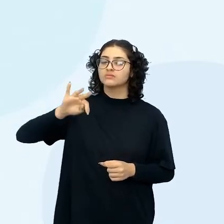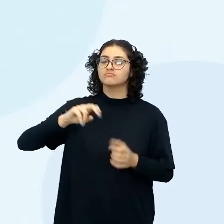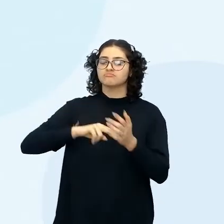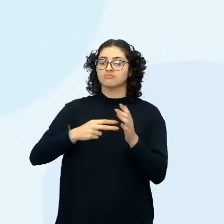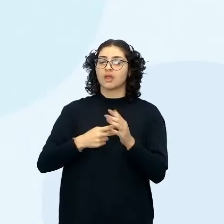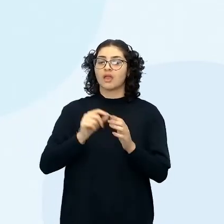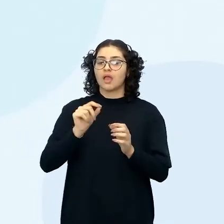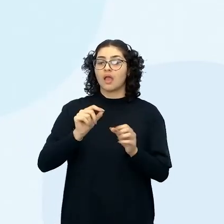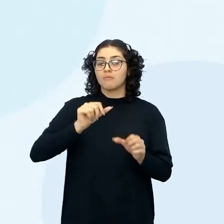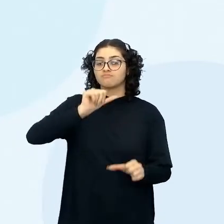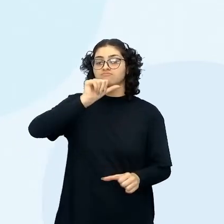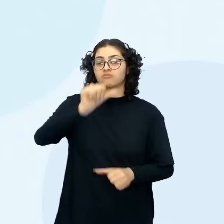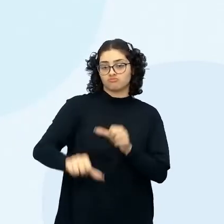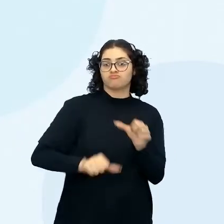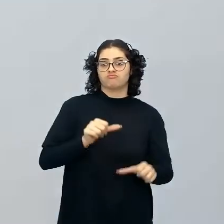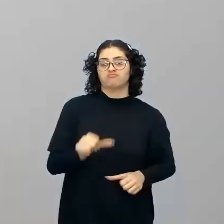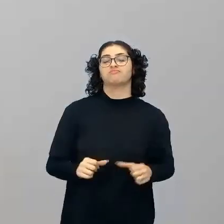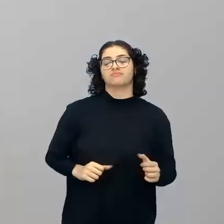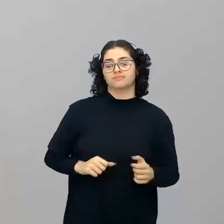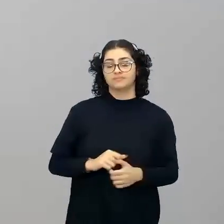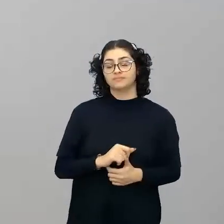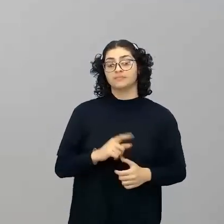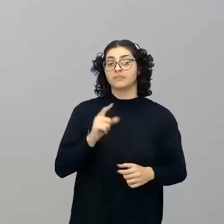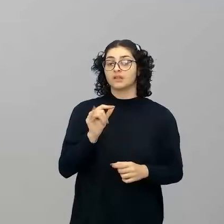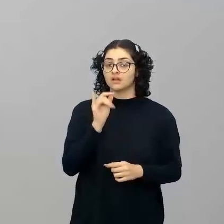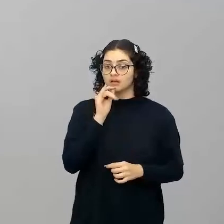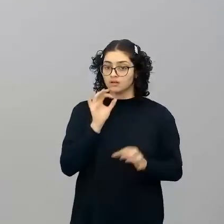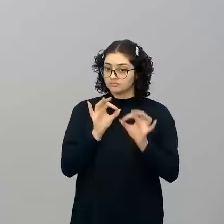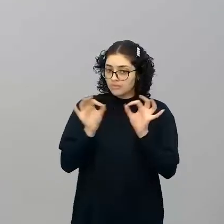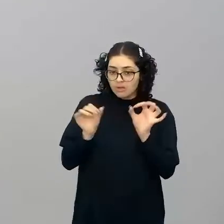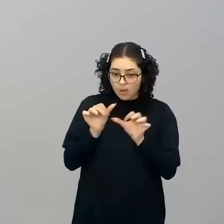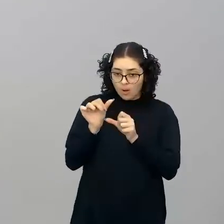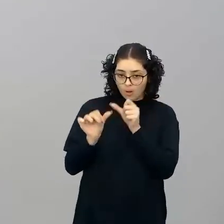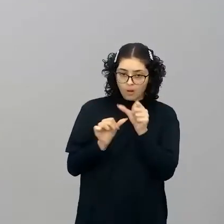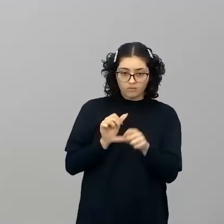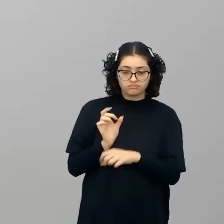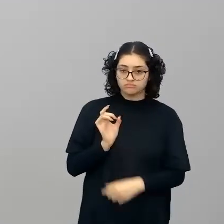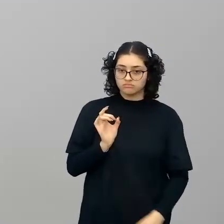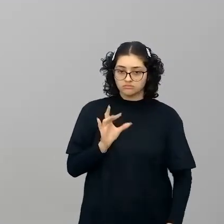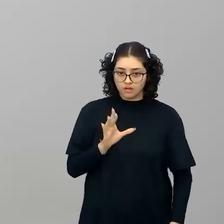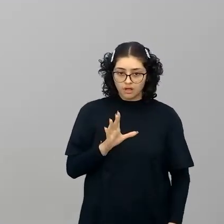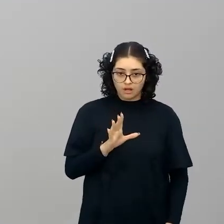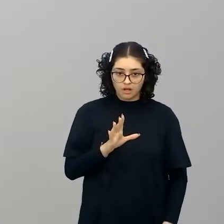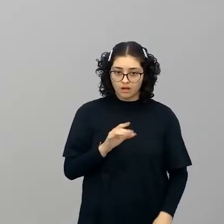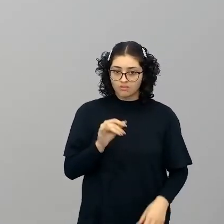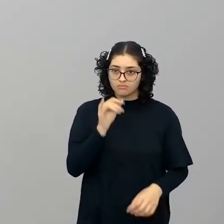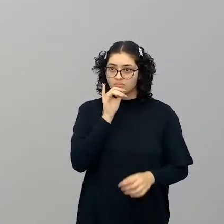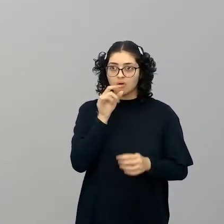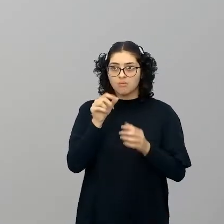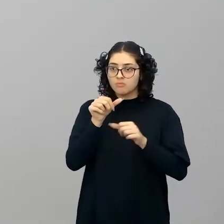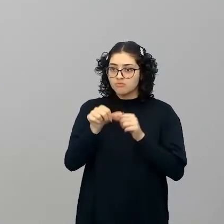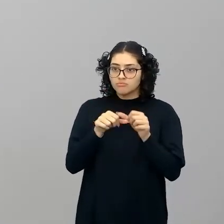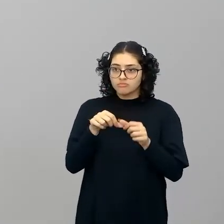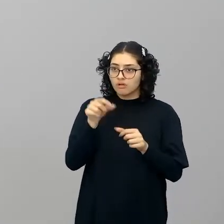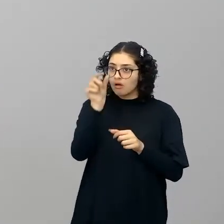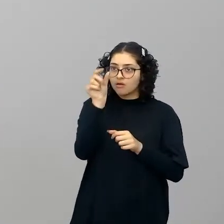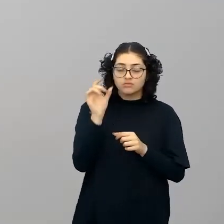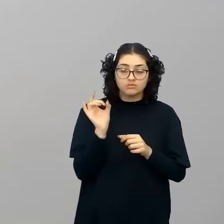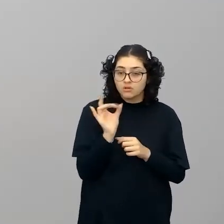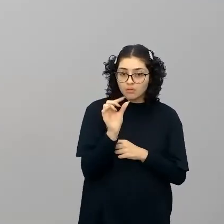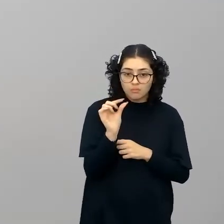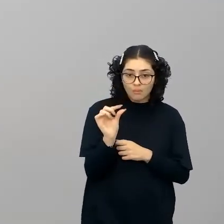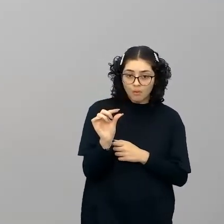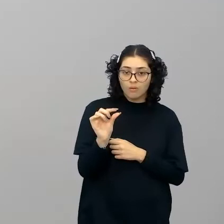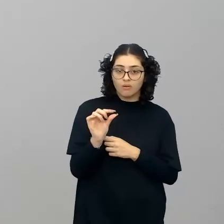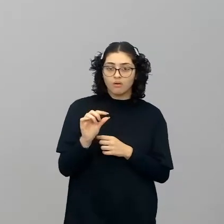com que essa simples troca, essa simples mutação de uma única base, eu tenho aí